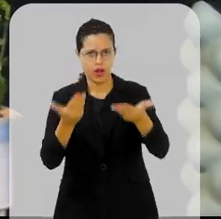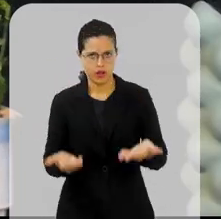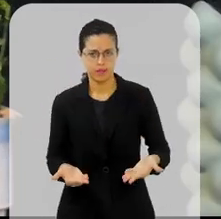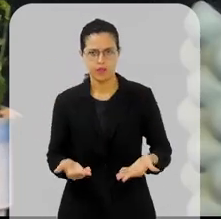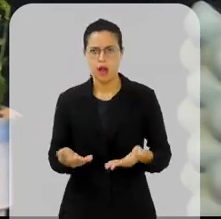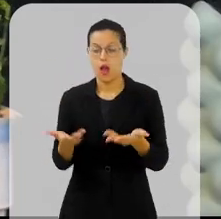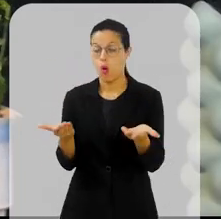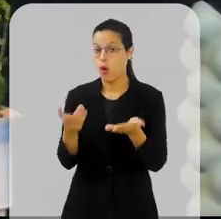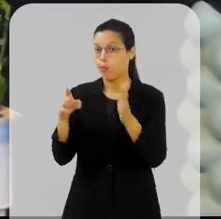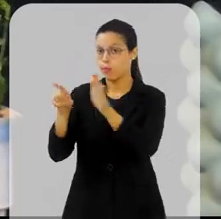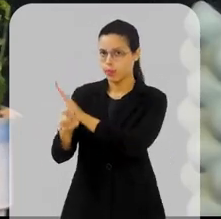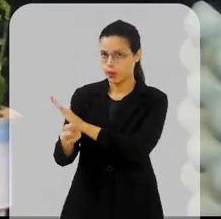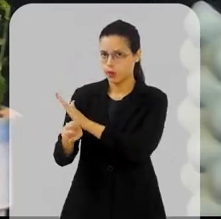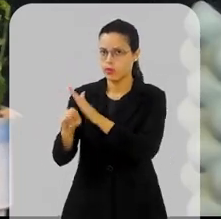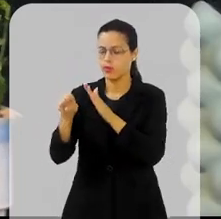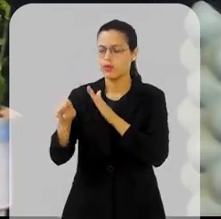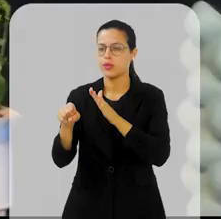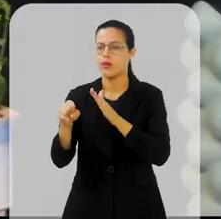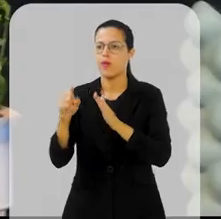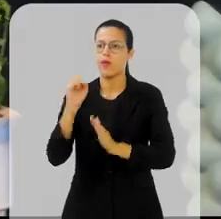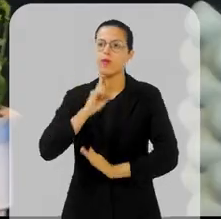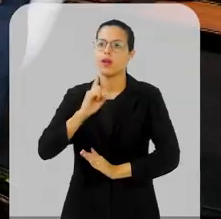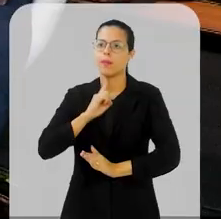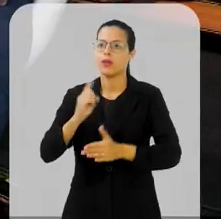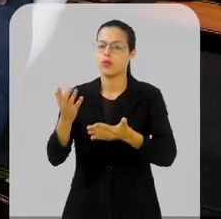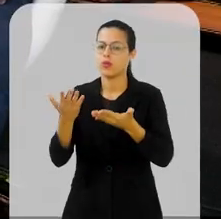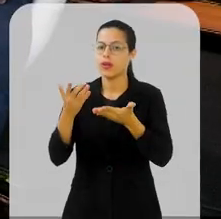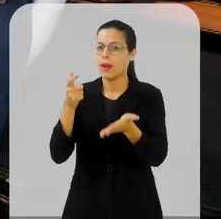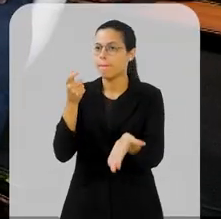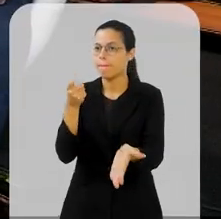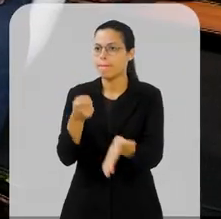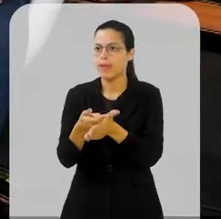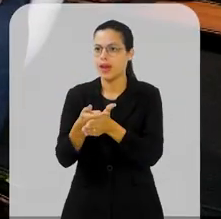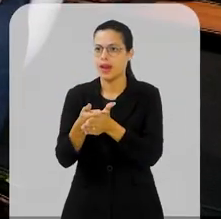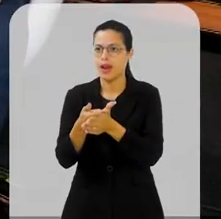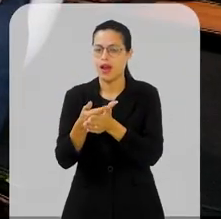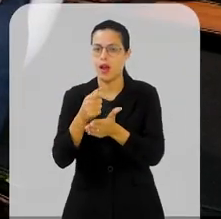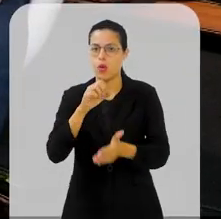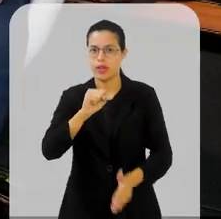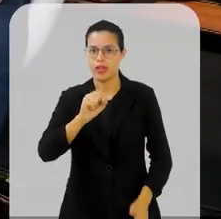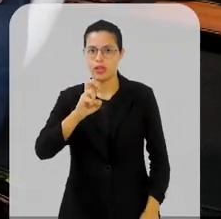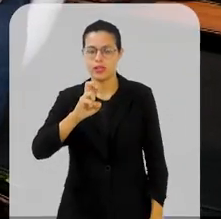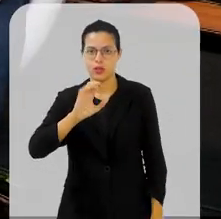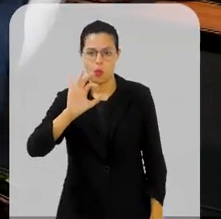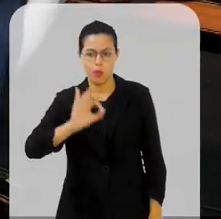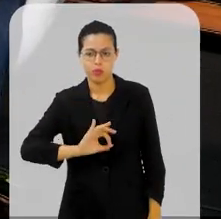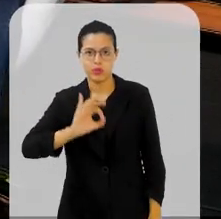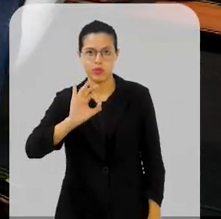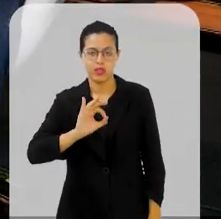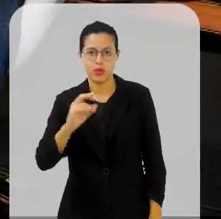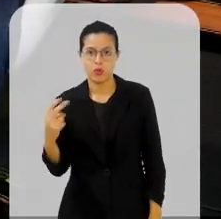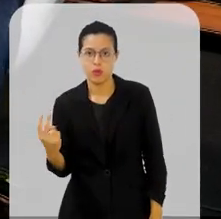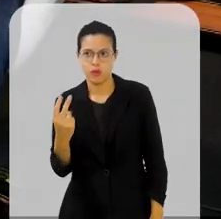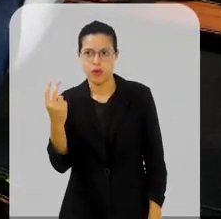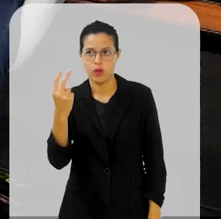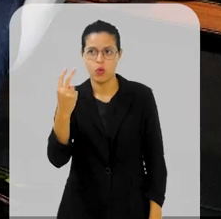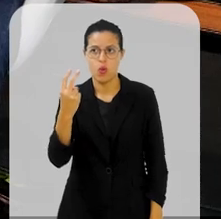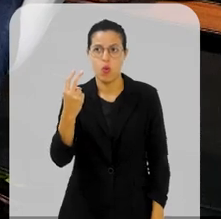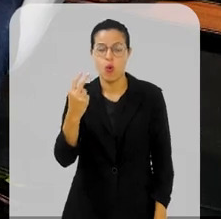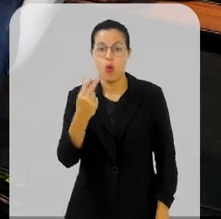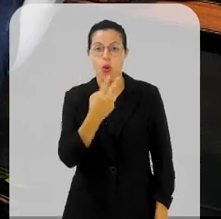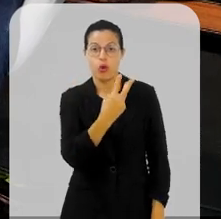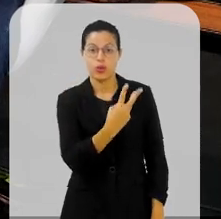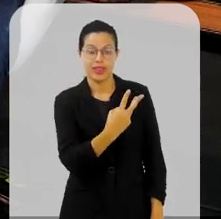melhorias. Agora eu pergunto para você, Wagner, o Flamengo quer pagar o terreno, 85% do valor, com